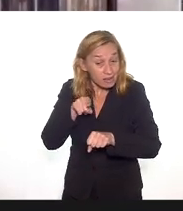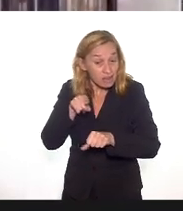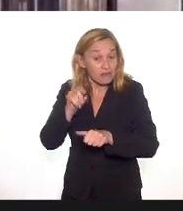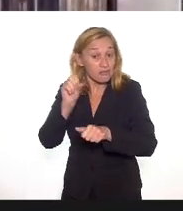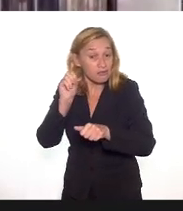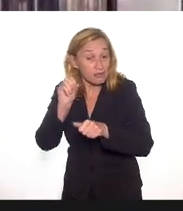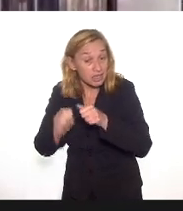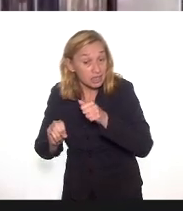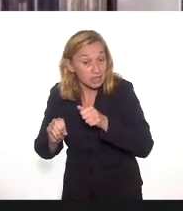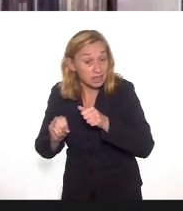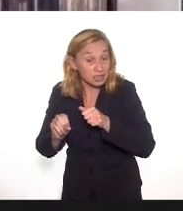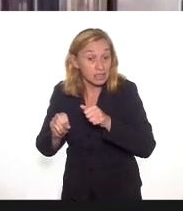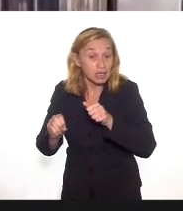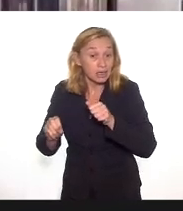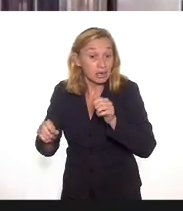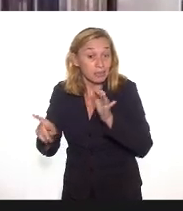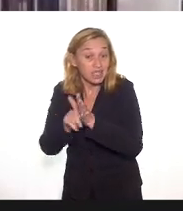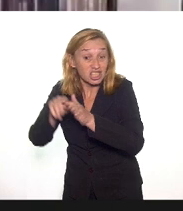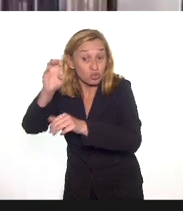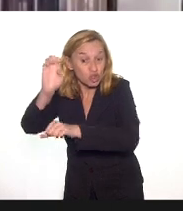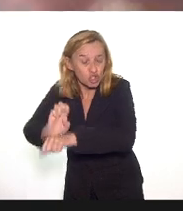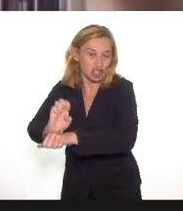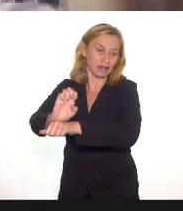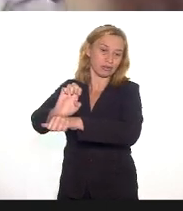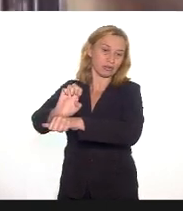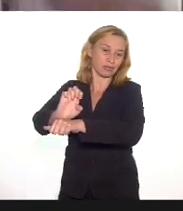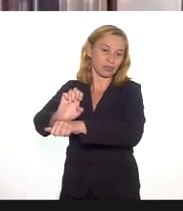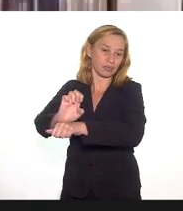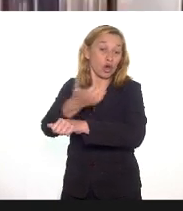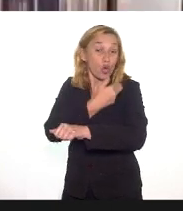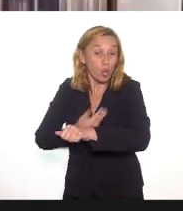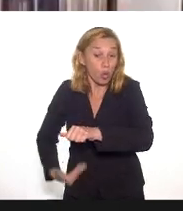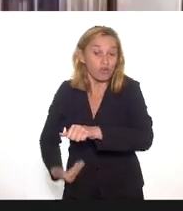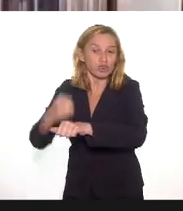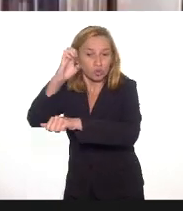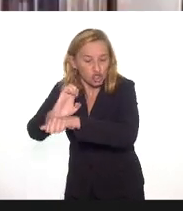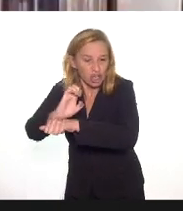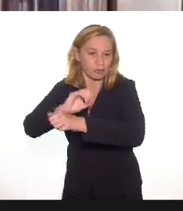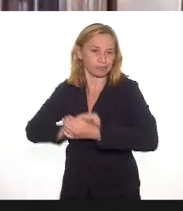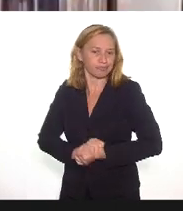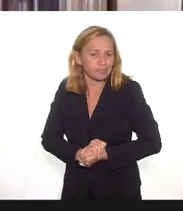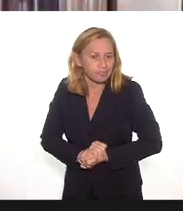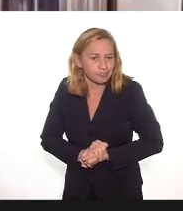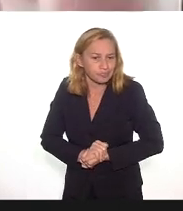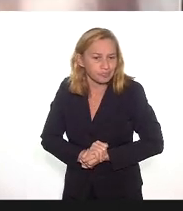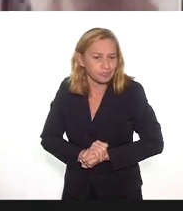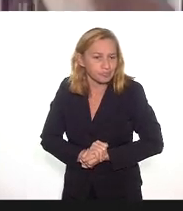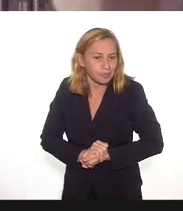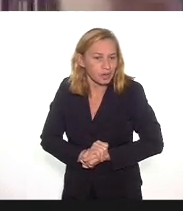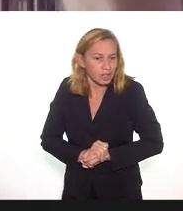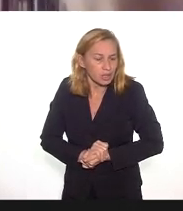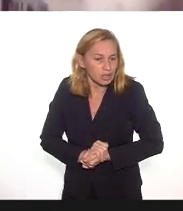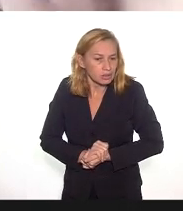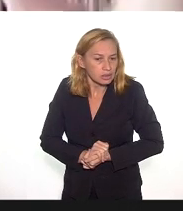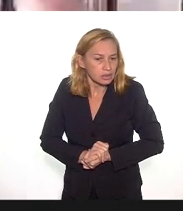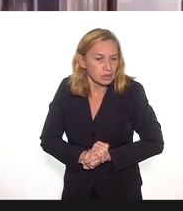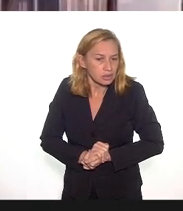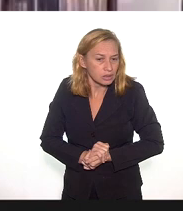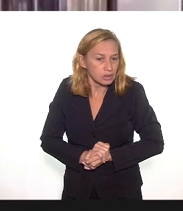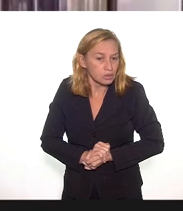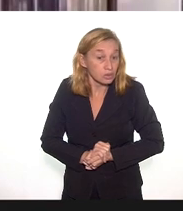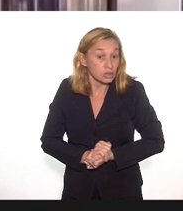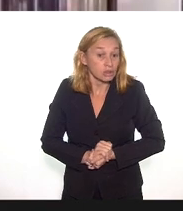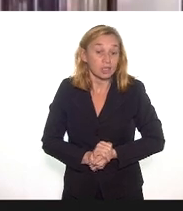feito pelo Estado, pelo governo do Estado. Né? Tem que se fazer